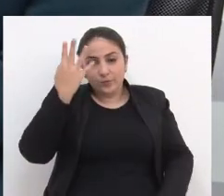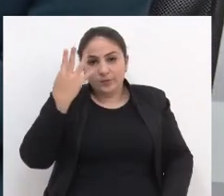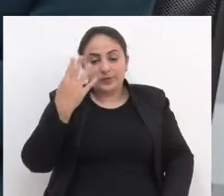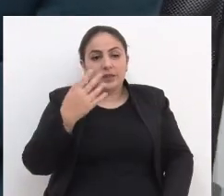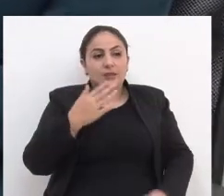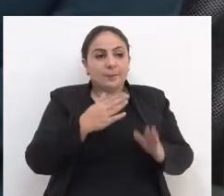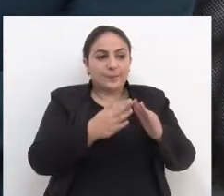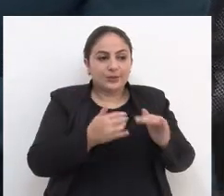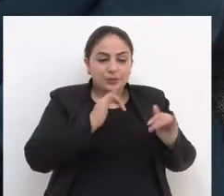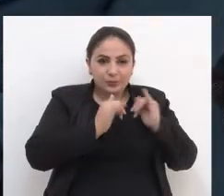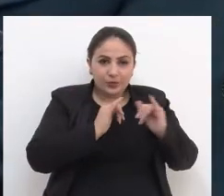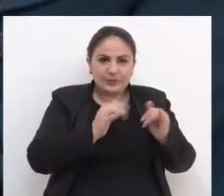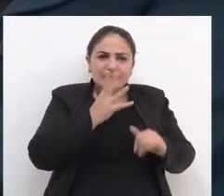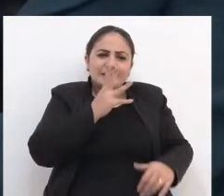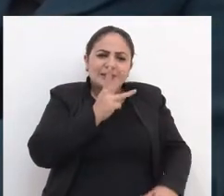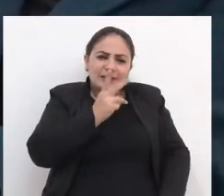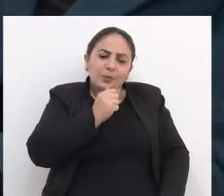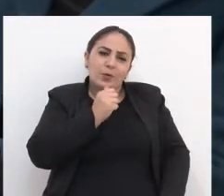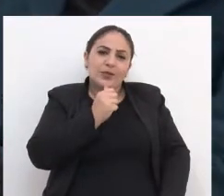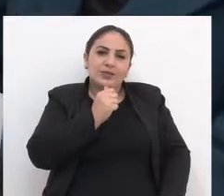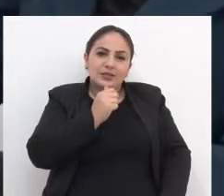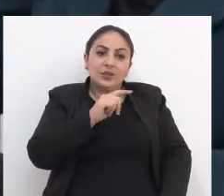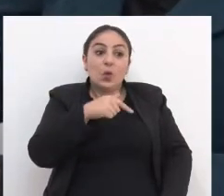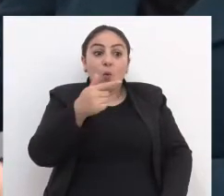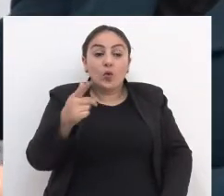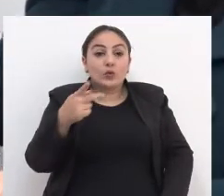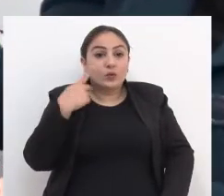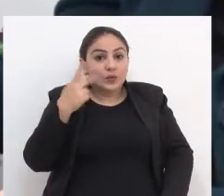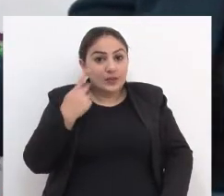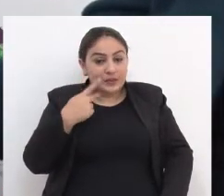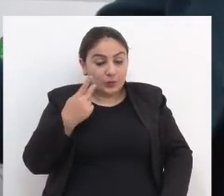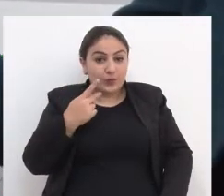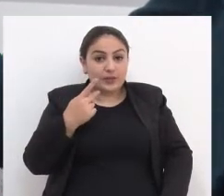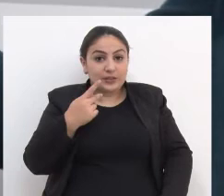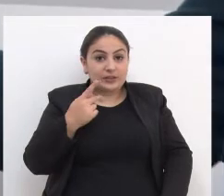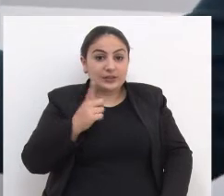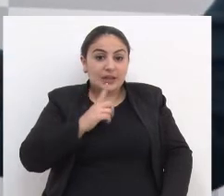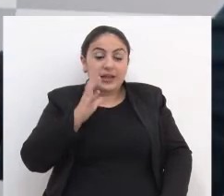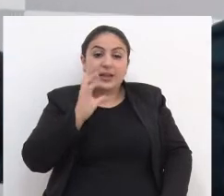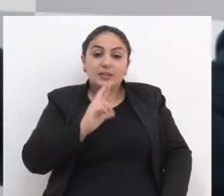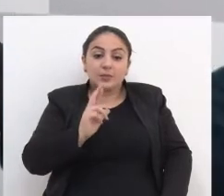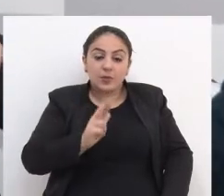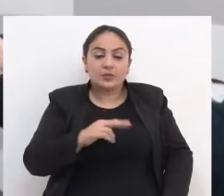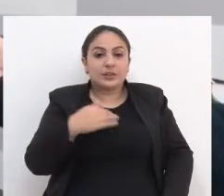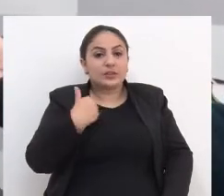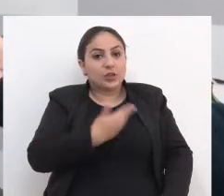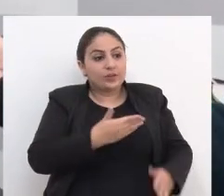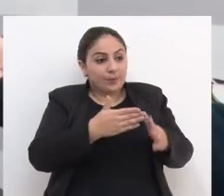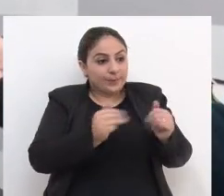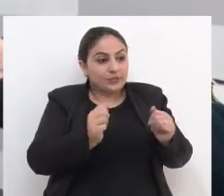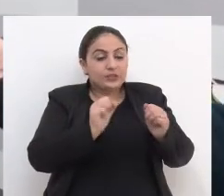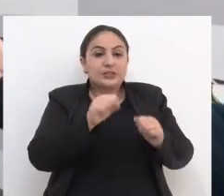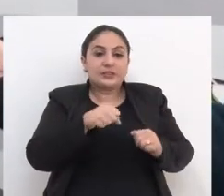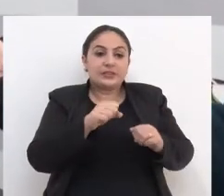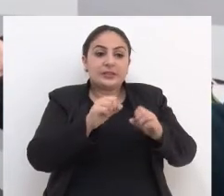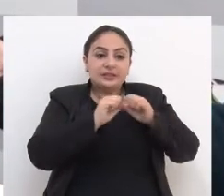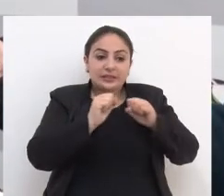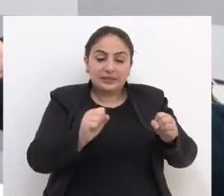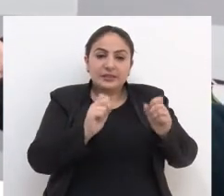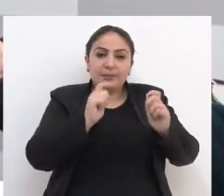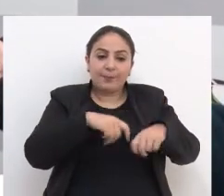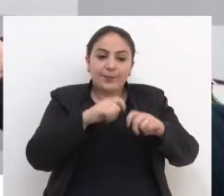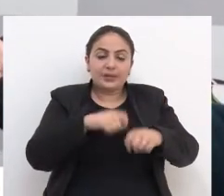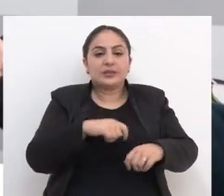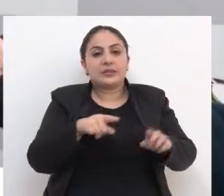informações que estejam demorando a ser executados ou que os vereadores estejam demorando a receber as respostas, nós vamos sim cobrar das secretarias competentes, porque